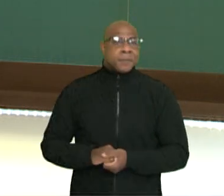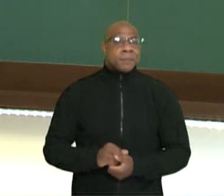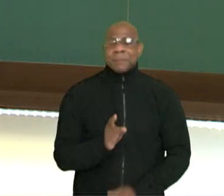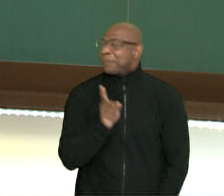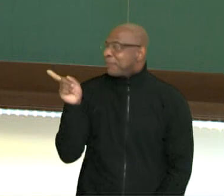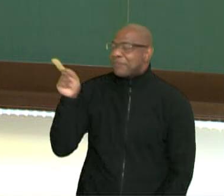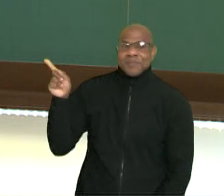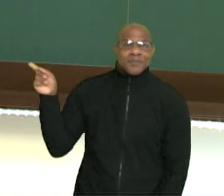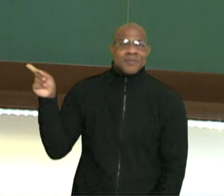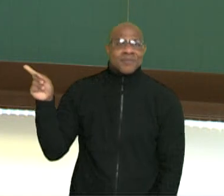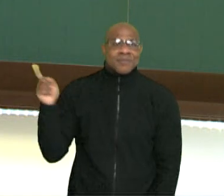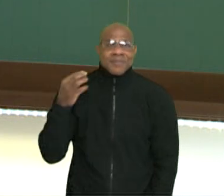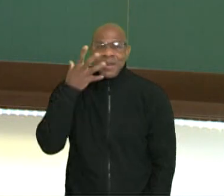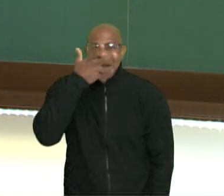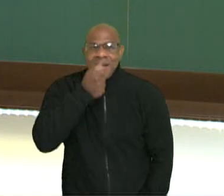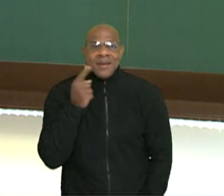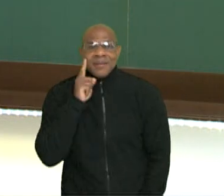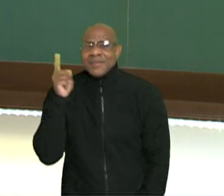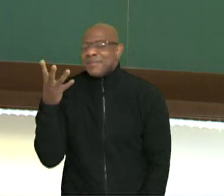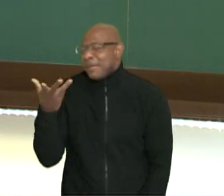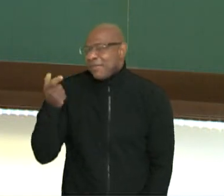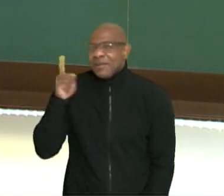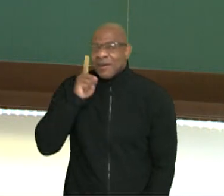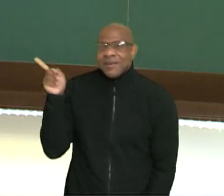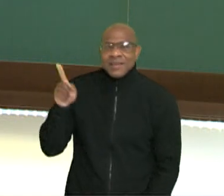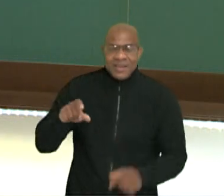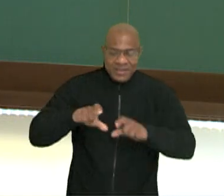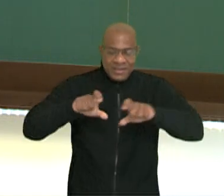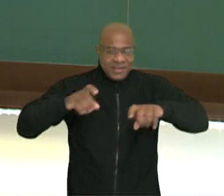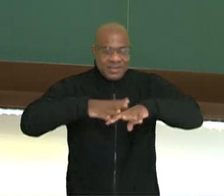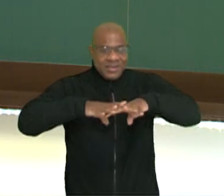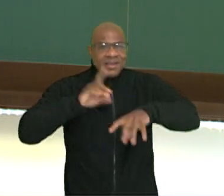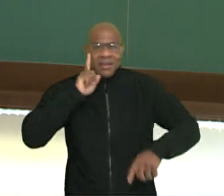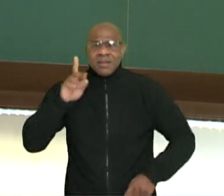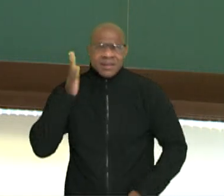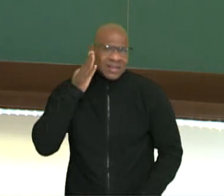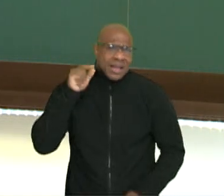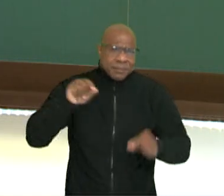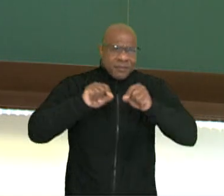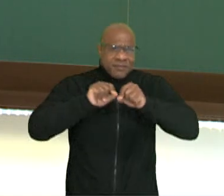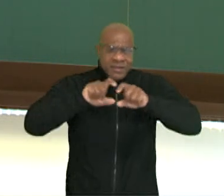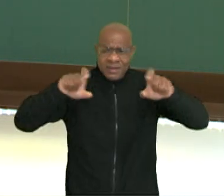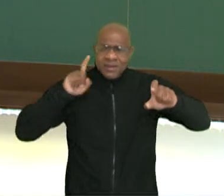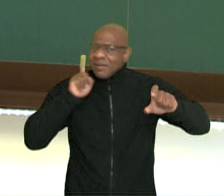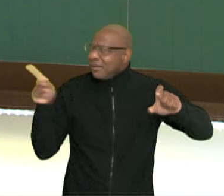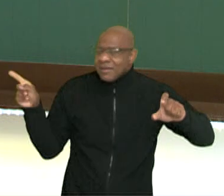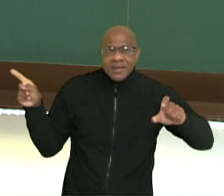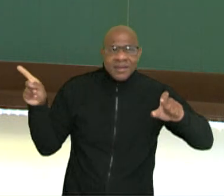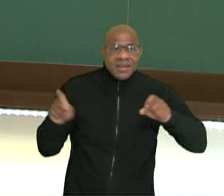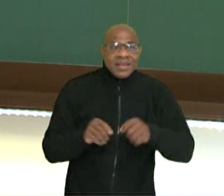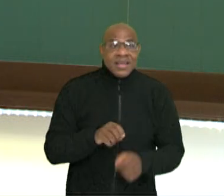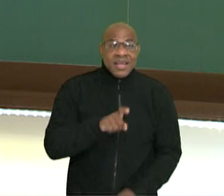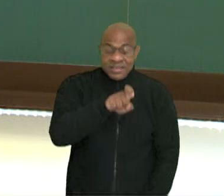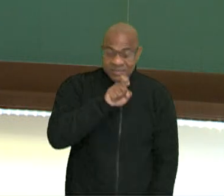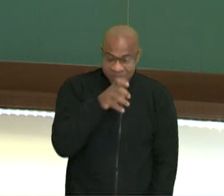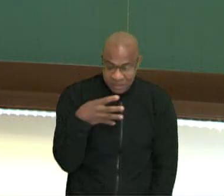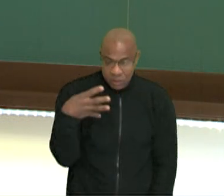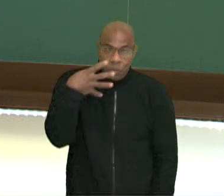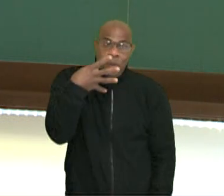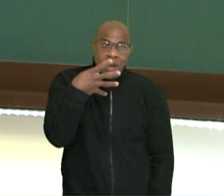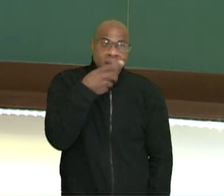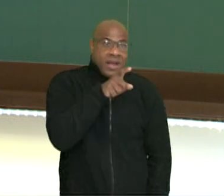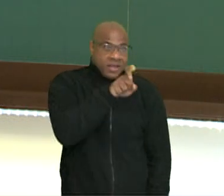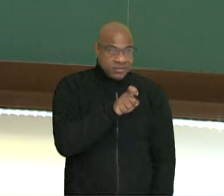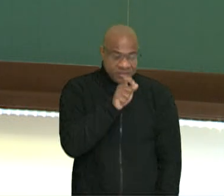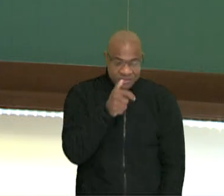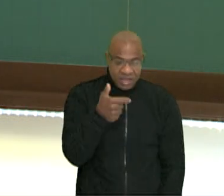bonitinha aqui, ó, bem linda e maravilhosa esta equação. Você saberia resolver? X à quarta, ou seja,